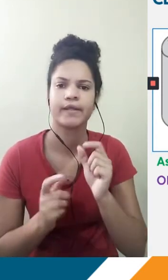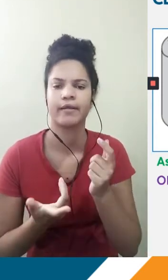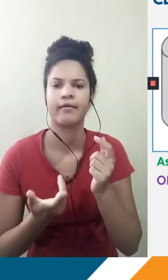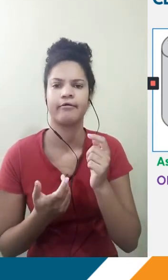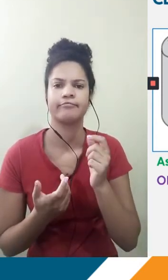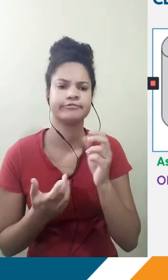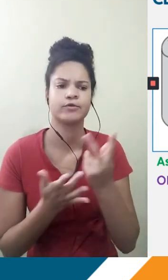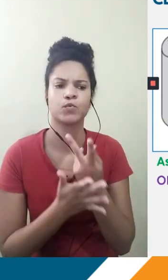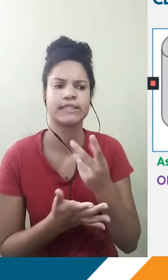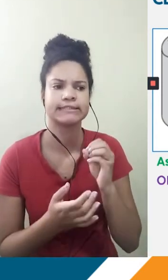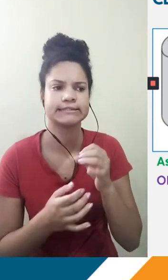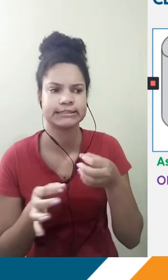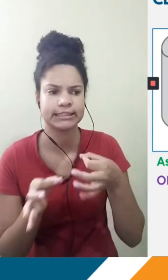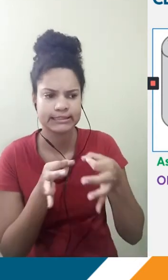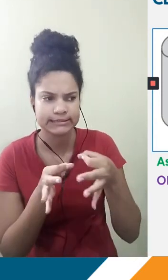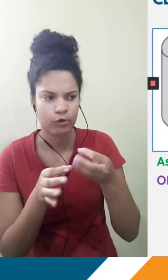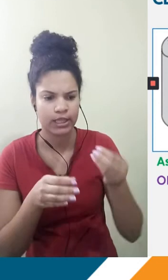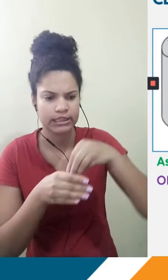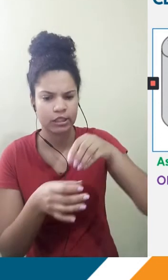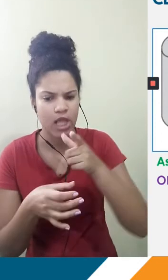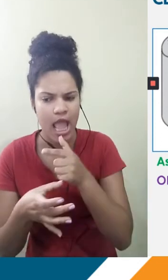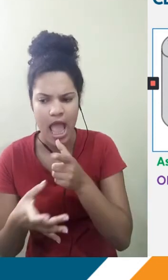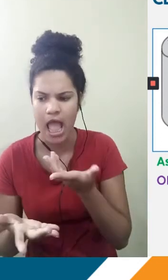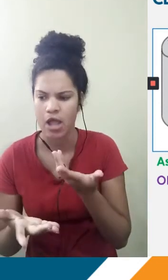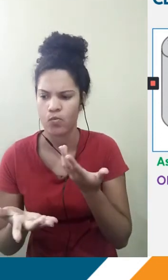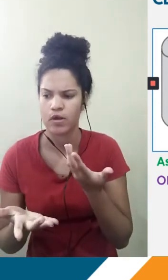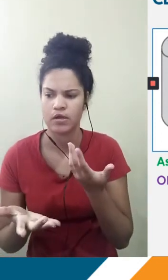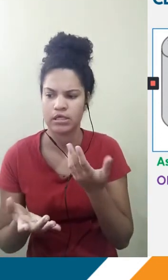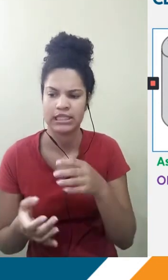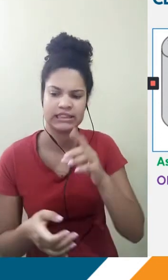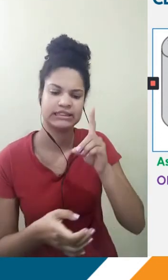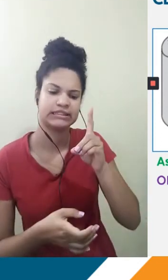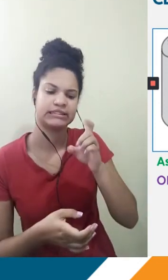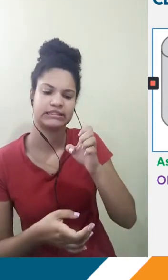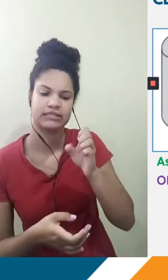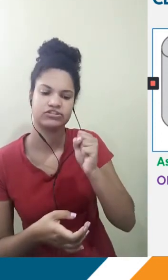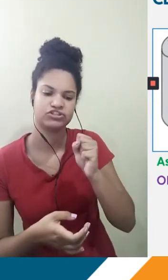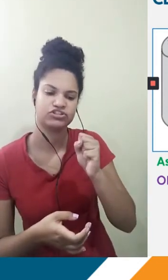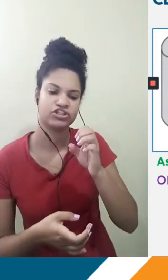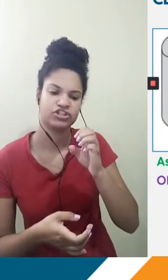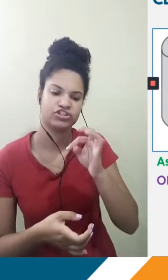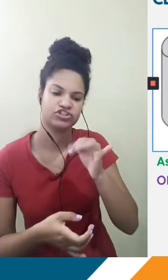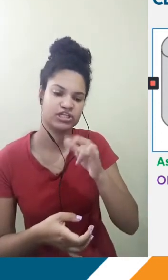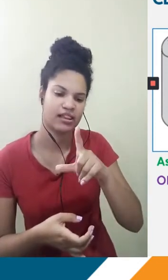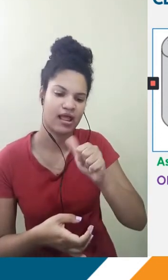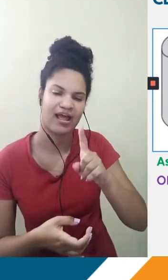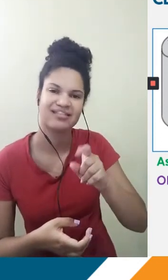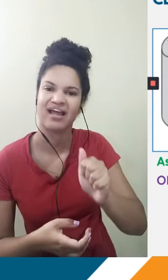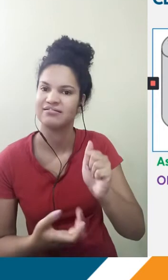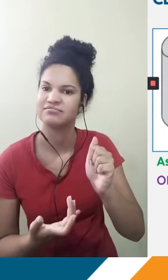água destilada, por exemplo. Quando você coloca uma célula animal num local ou numa solução